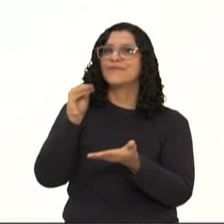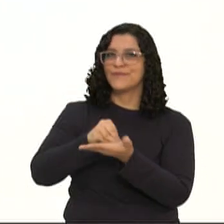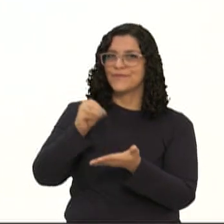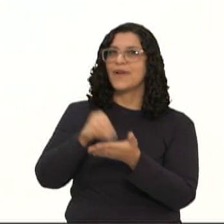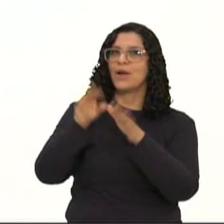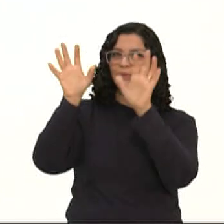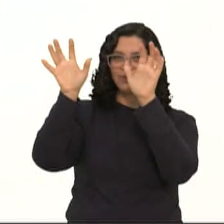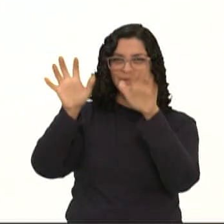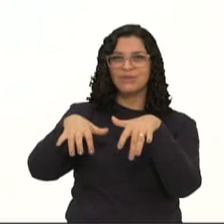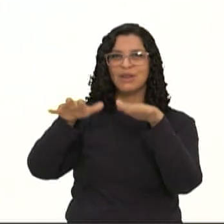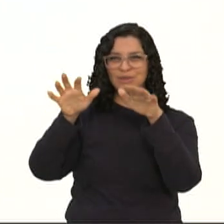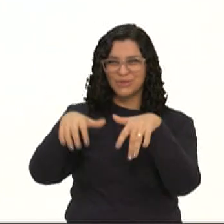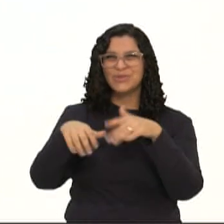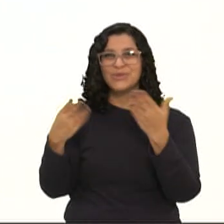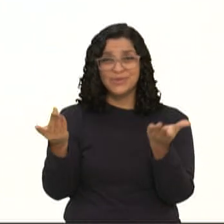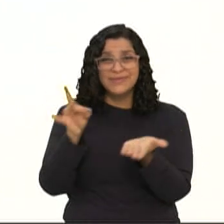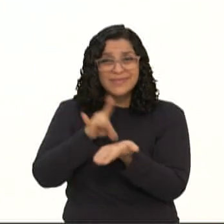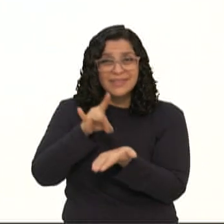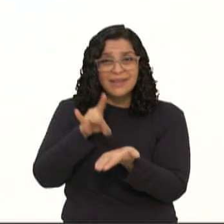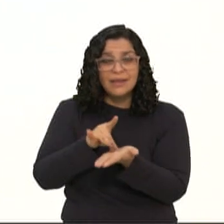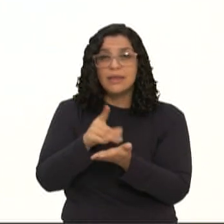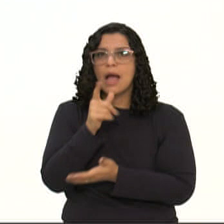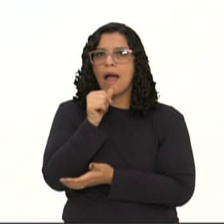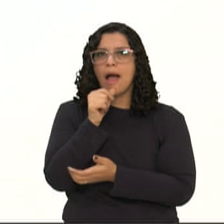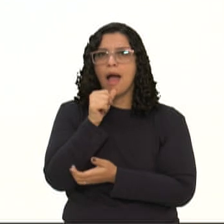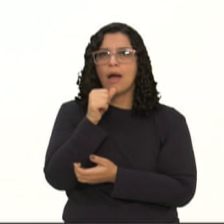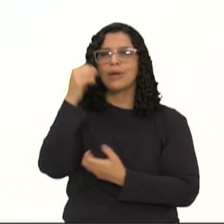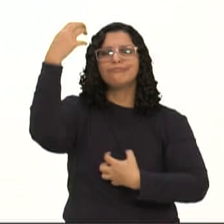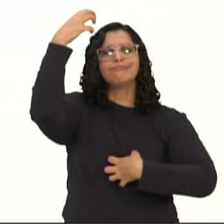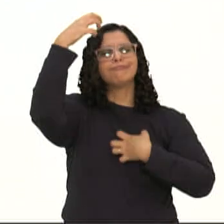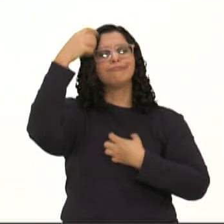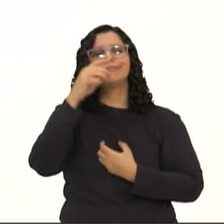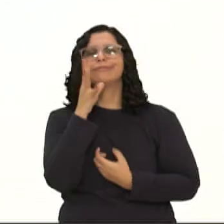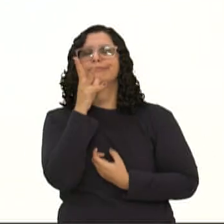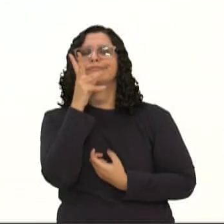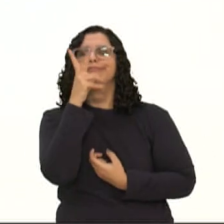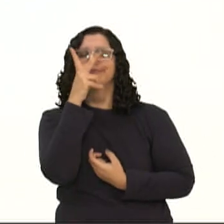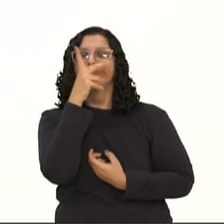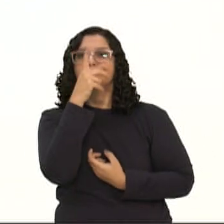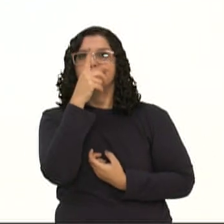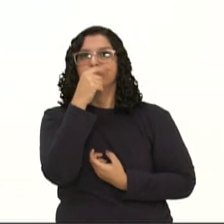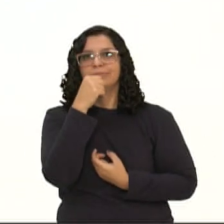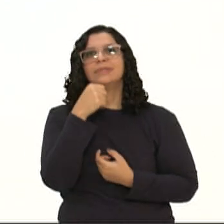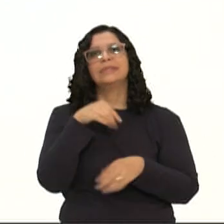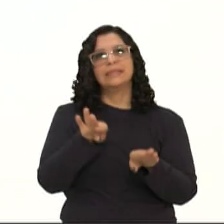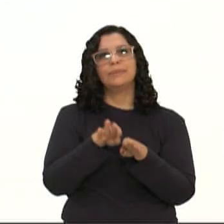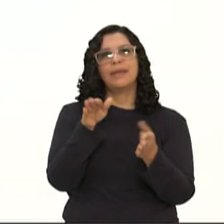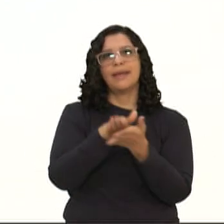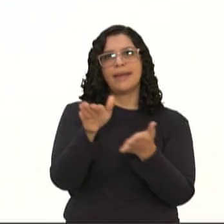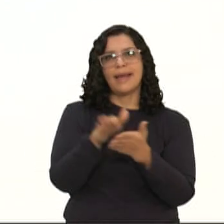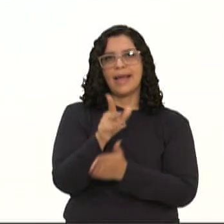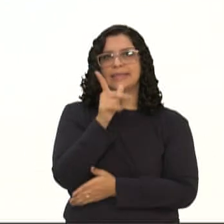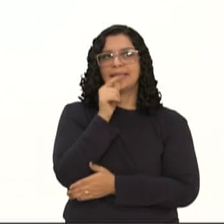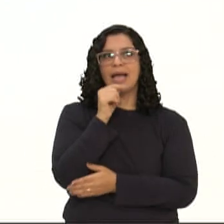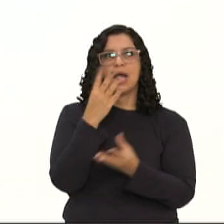né? E aí falta de água, tal, você tem que racionalizar o uso da água. Então nós temos